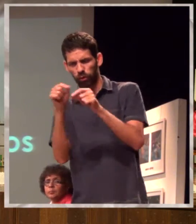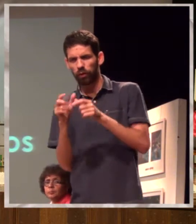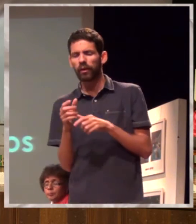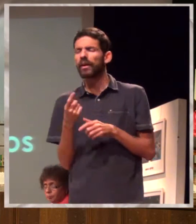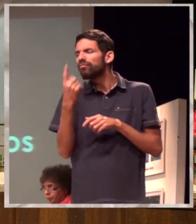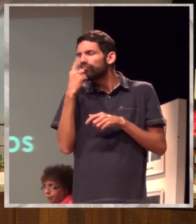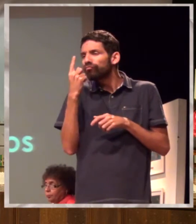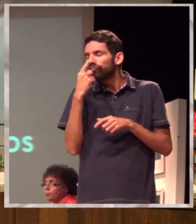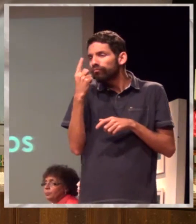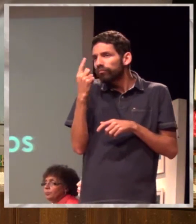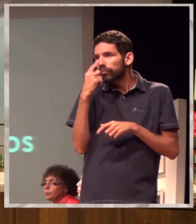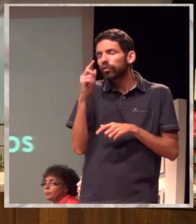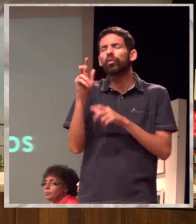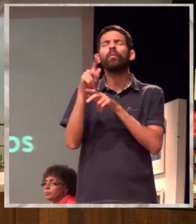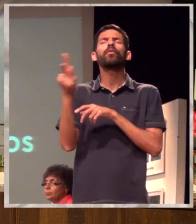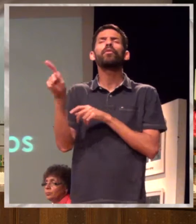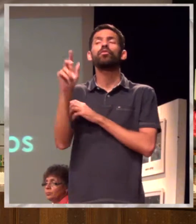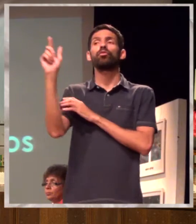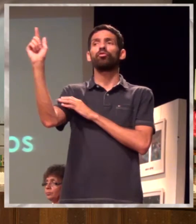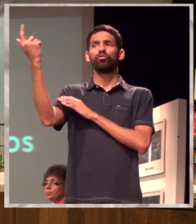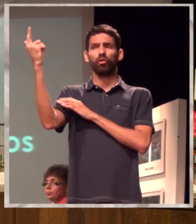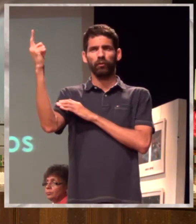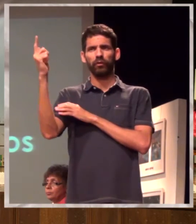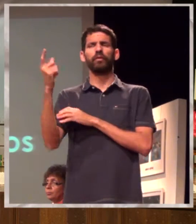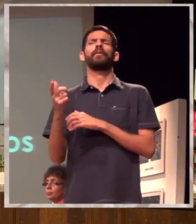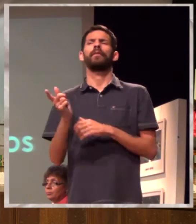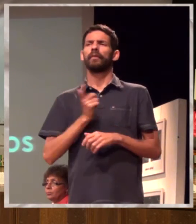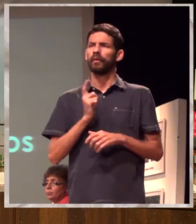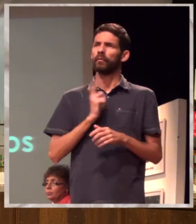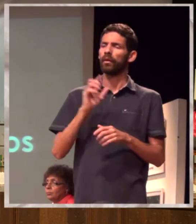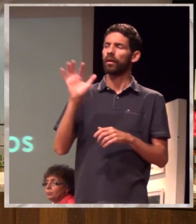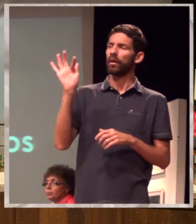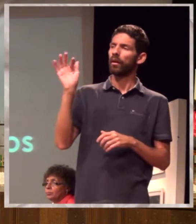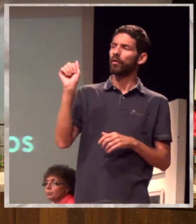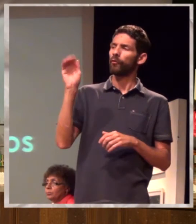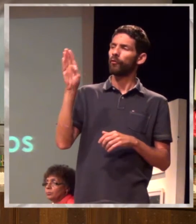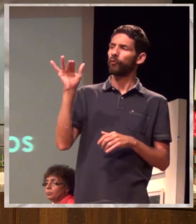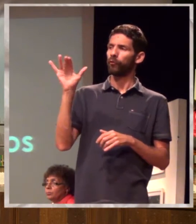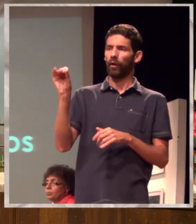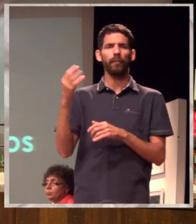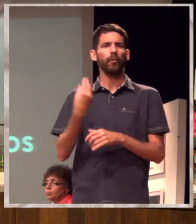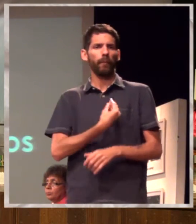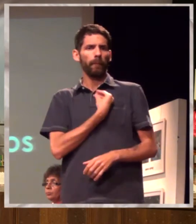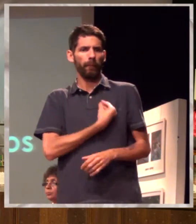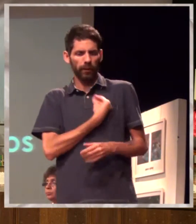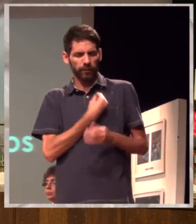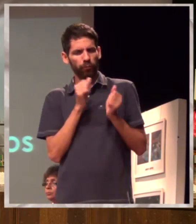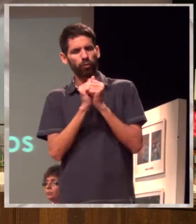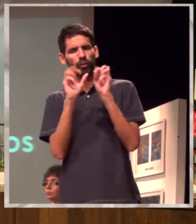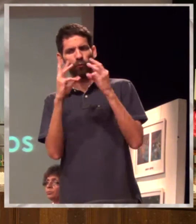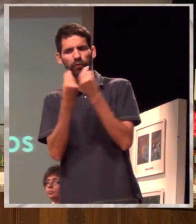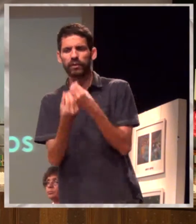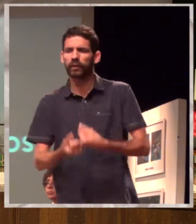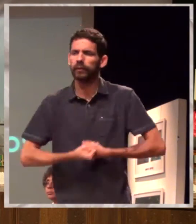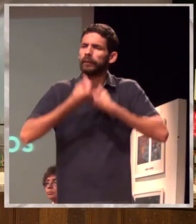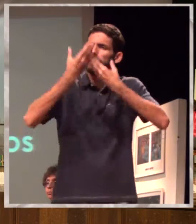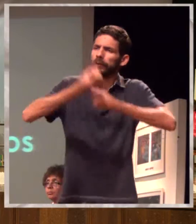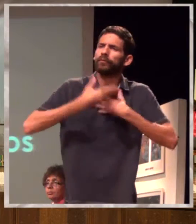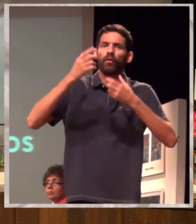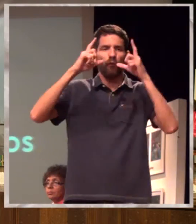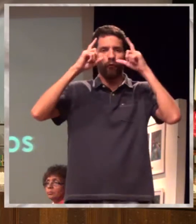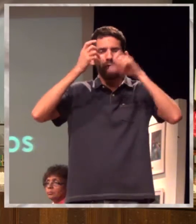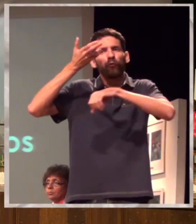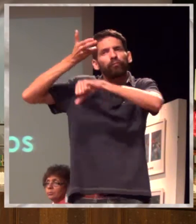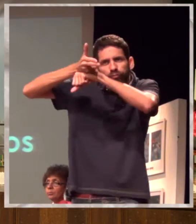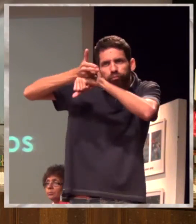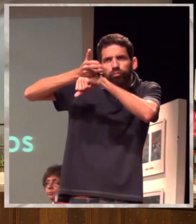ele se identificou muito com o professor de geografia, e o Fábio participou da oficina, dando um depoimento que foi